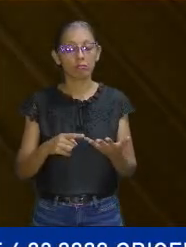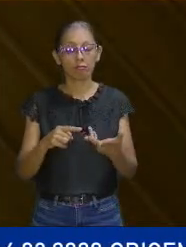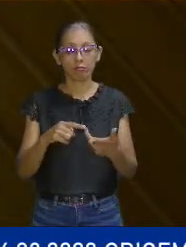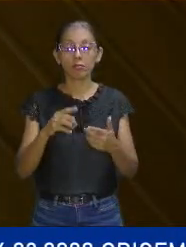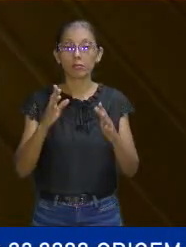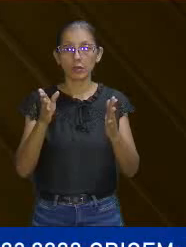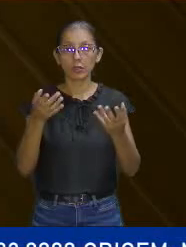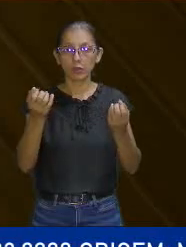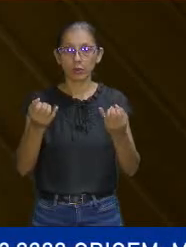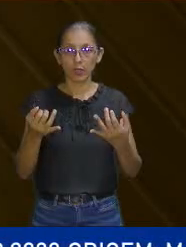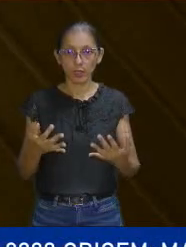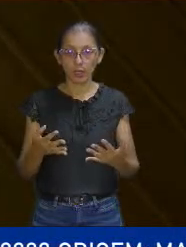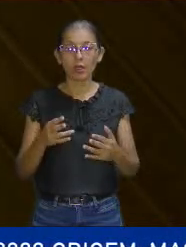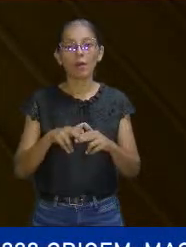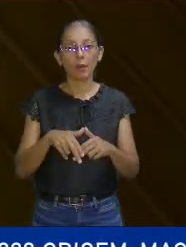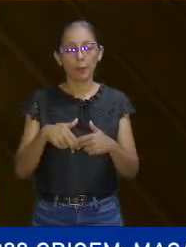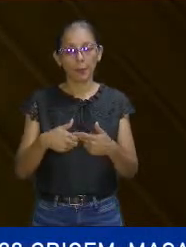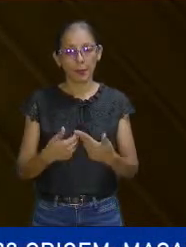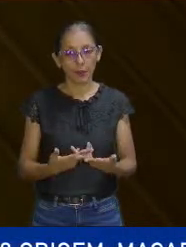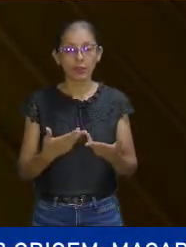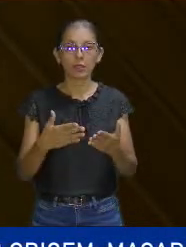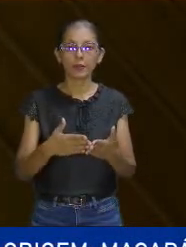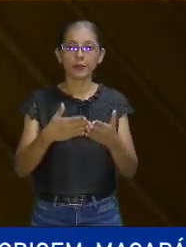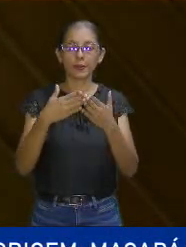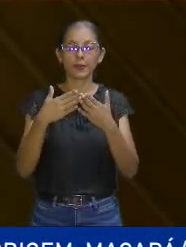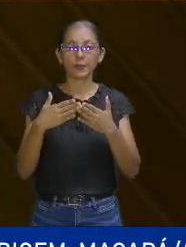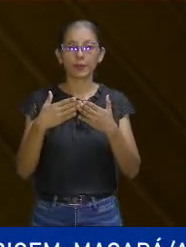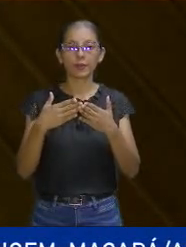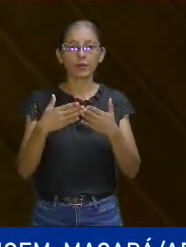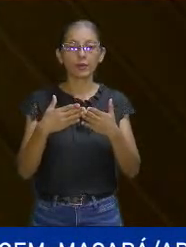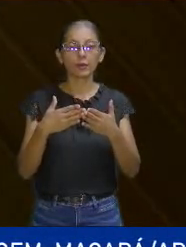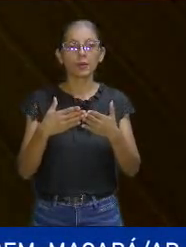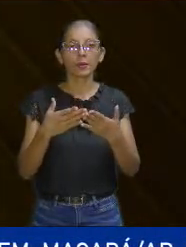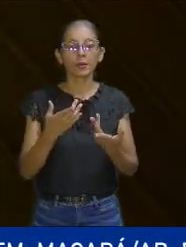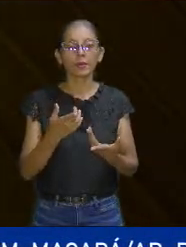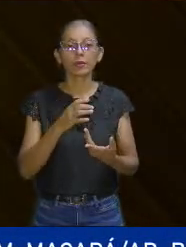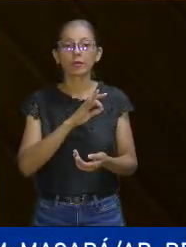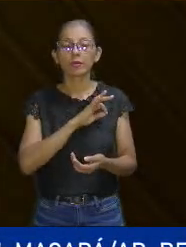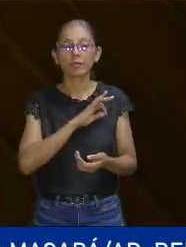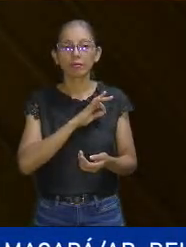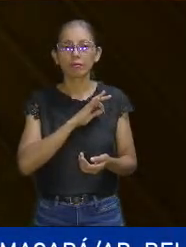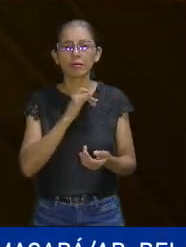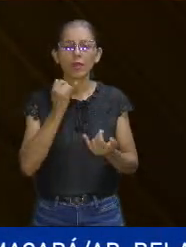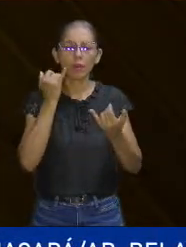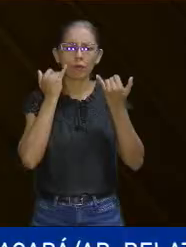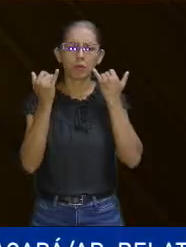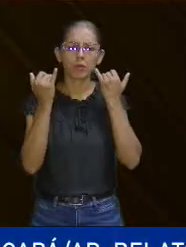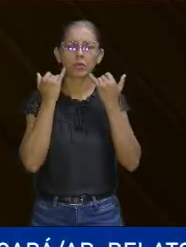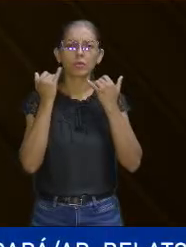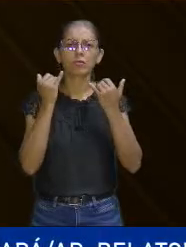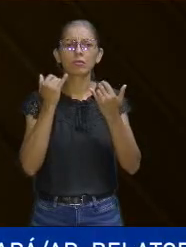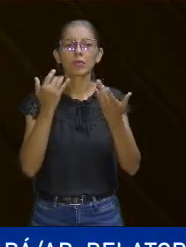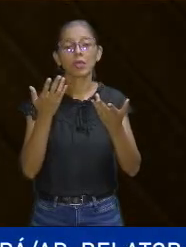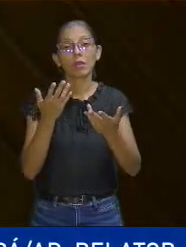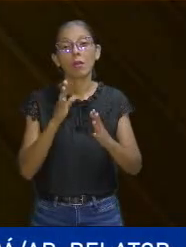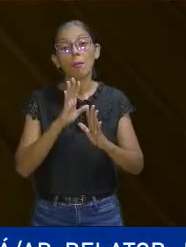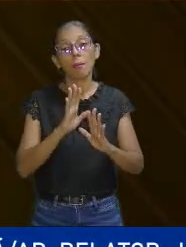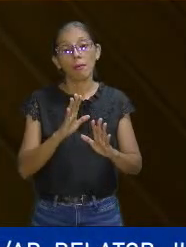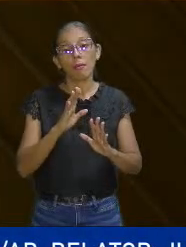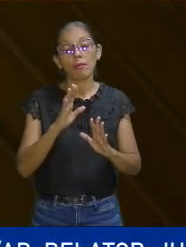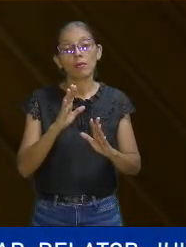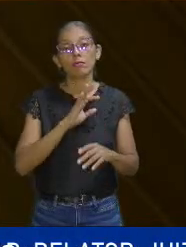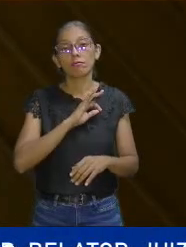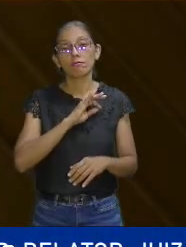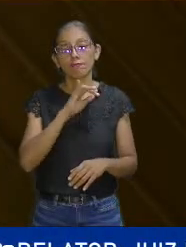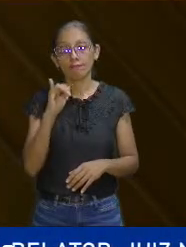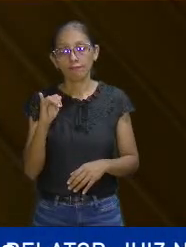fatos, o impetrante solicitou da autoridade policial essas informações e teve a negativa.